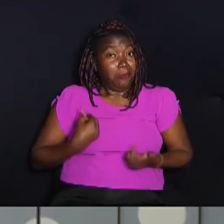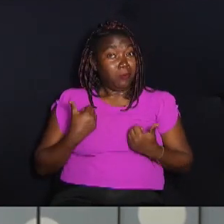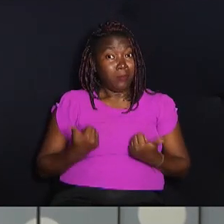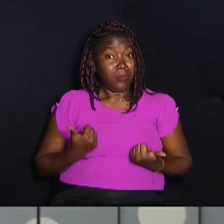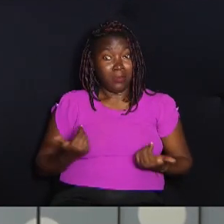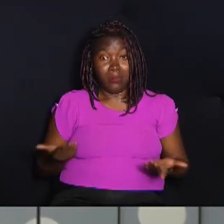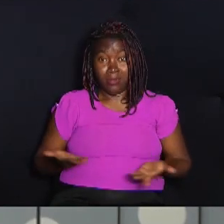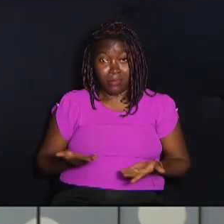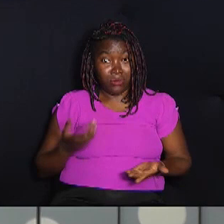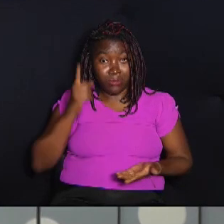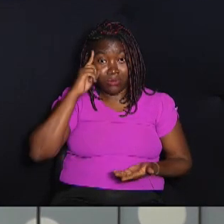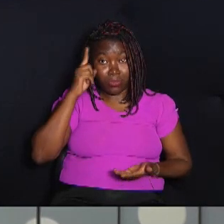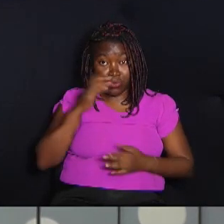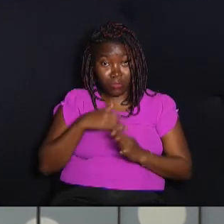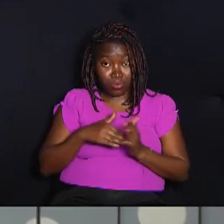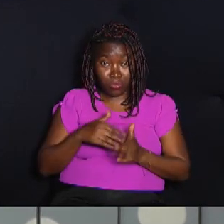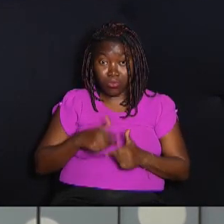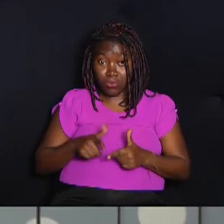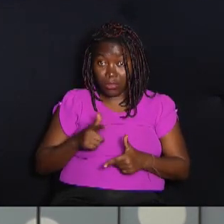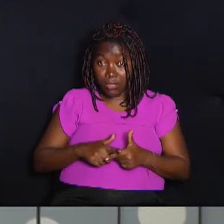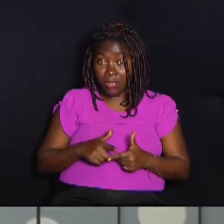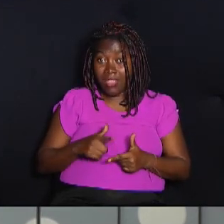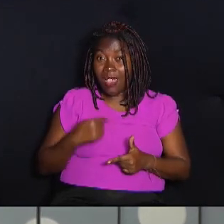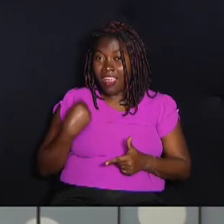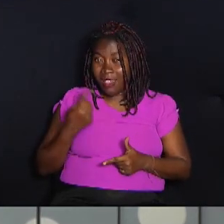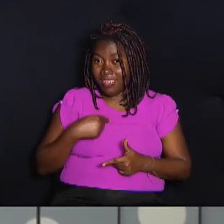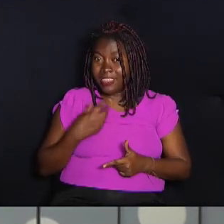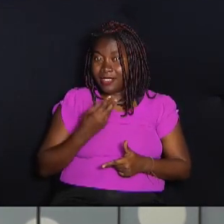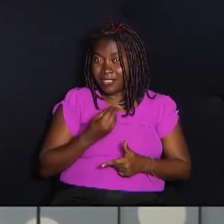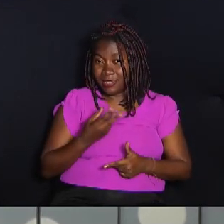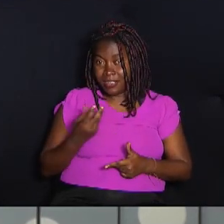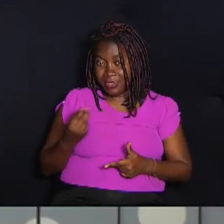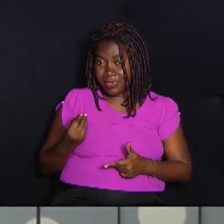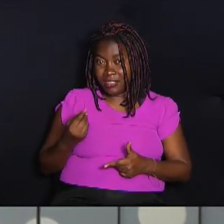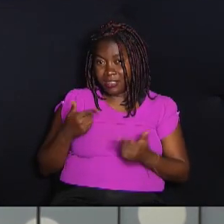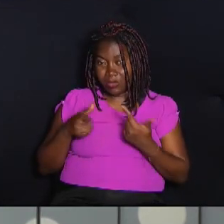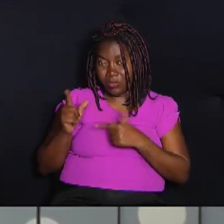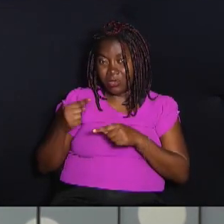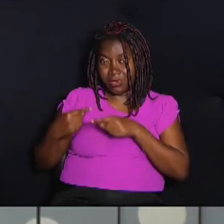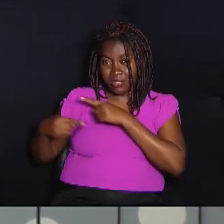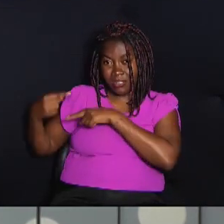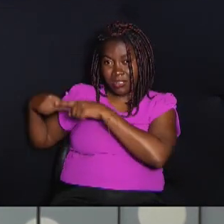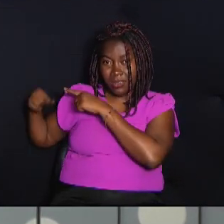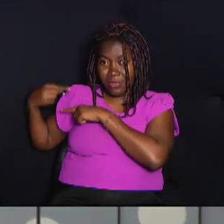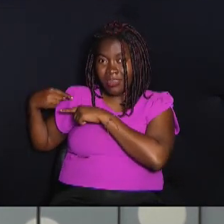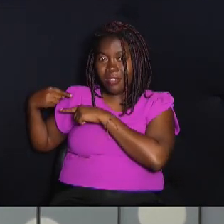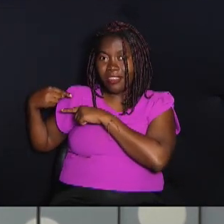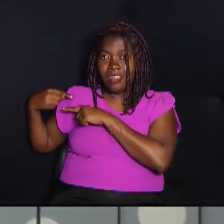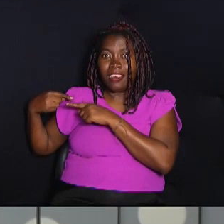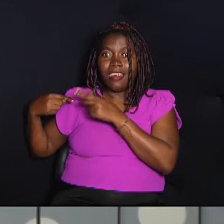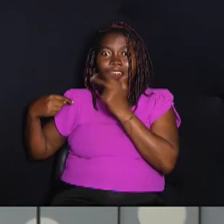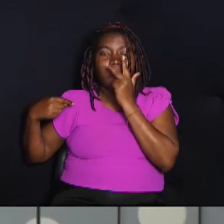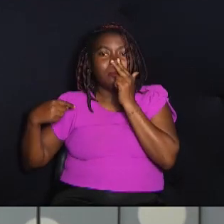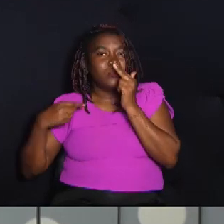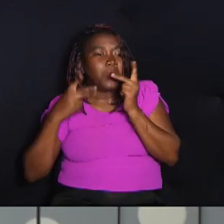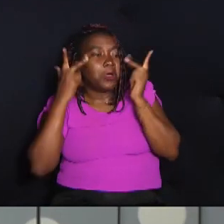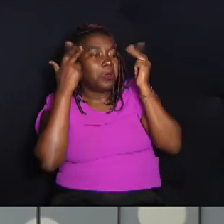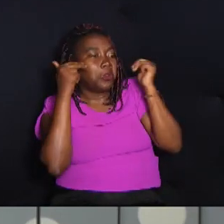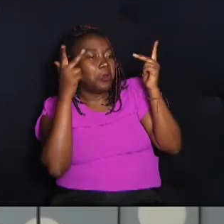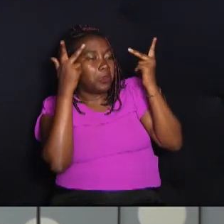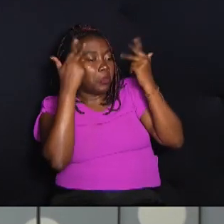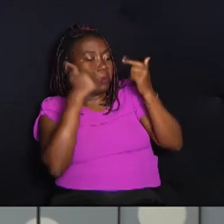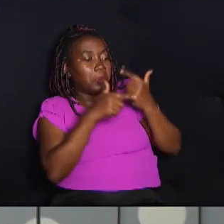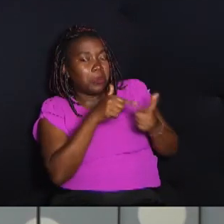em dia tudo é um problema. A gente, muitas vezes, outras gerações, acabam normalizando